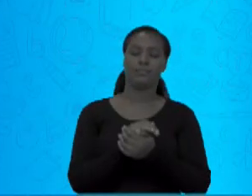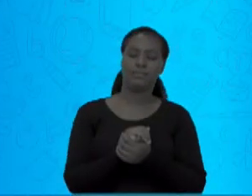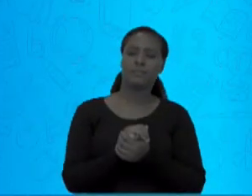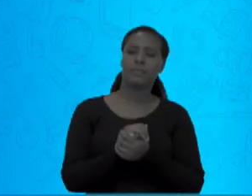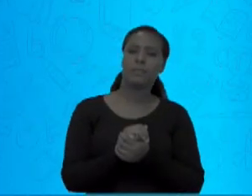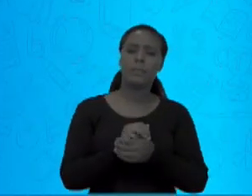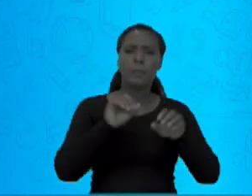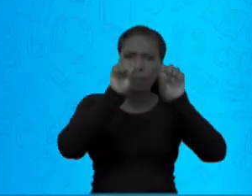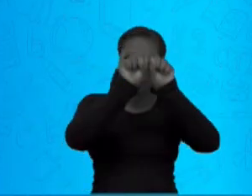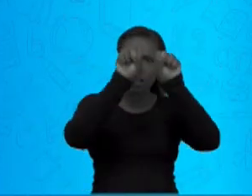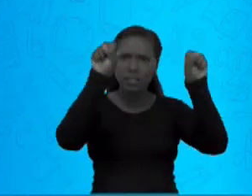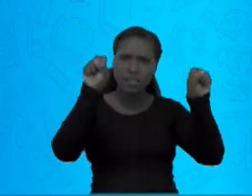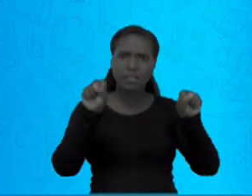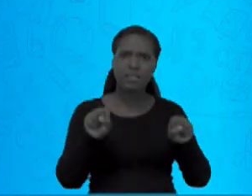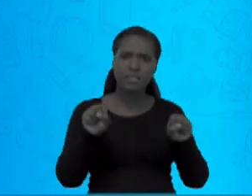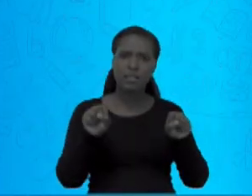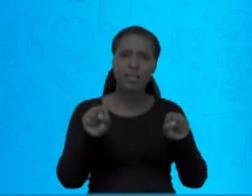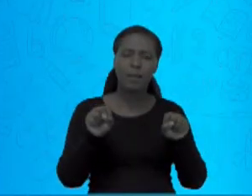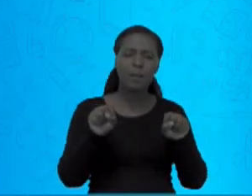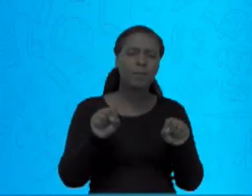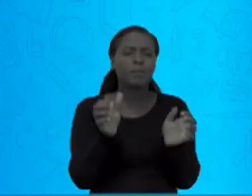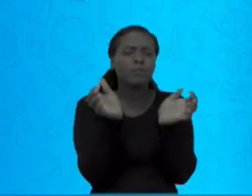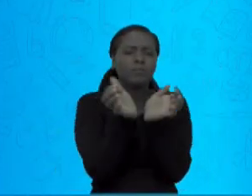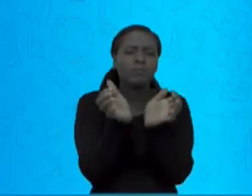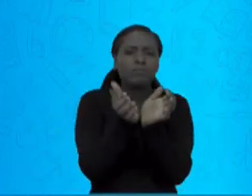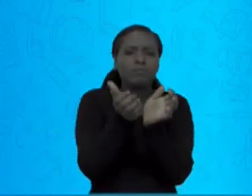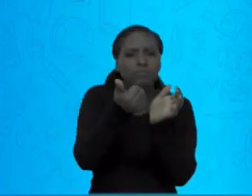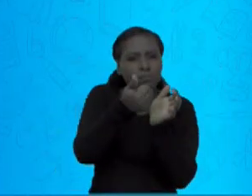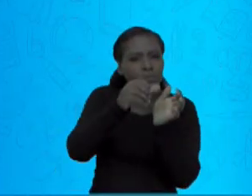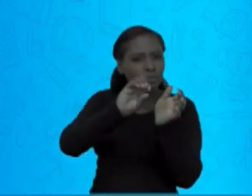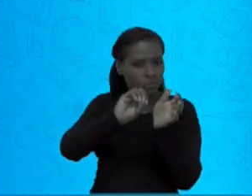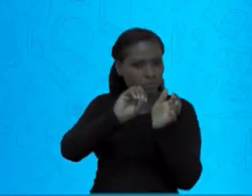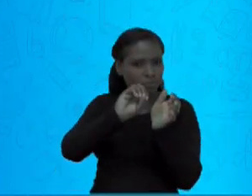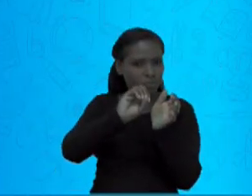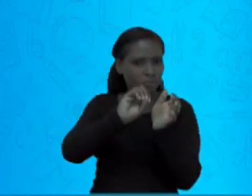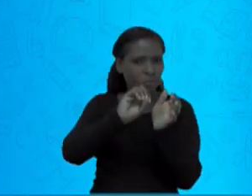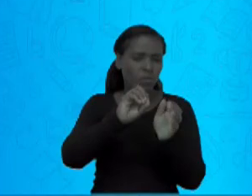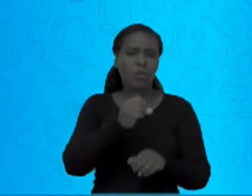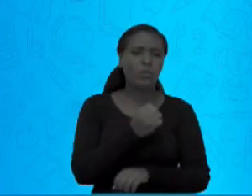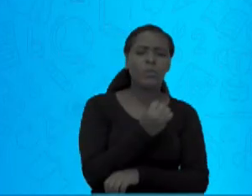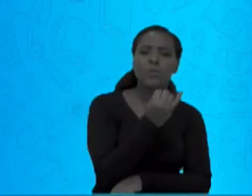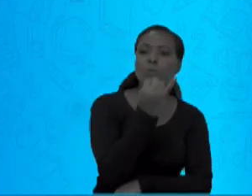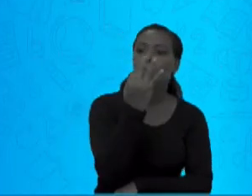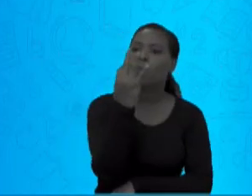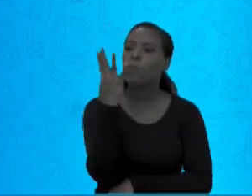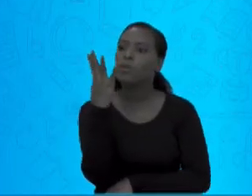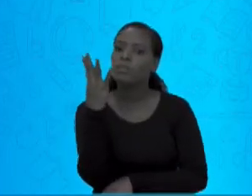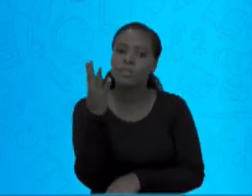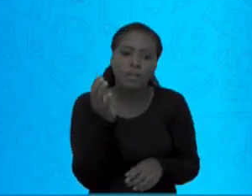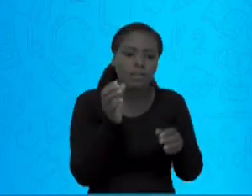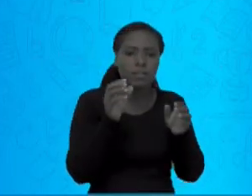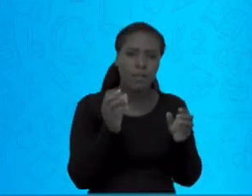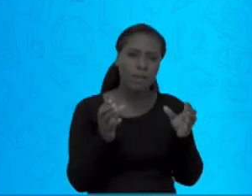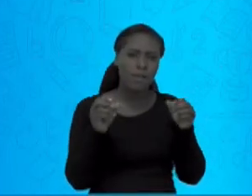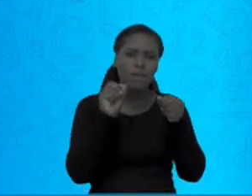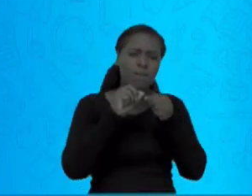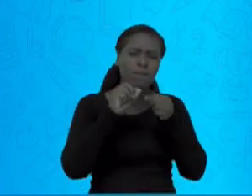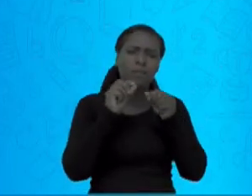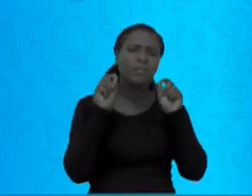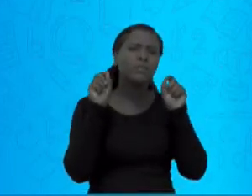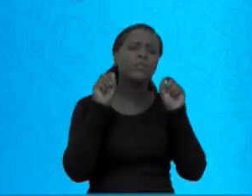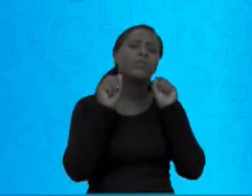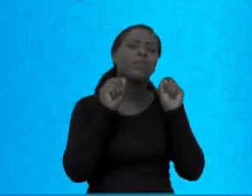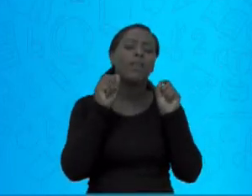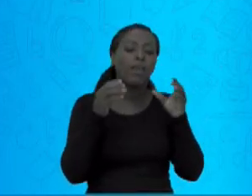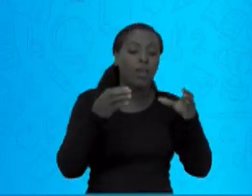Esse sistema ele é um sistema decimal. Contamos quantidades formando grupos de 10. Olha bem,